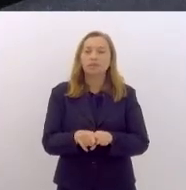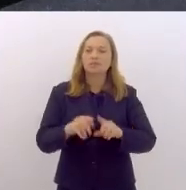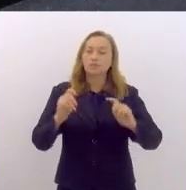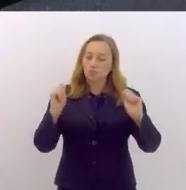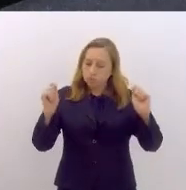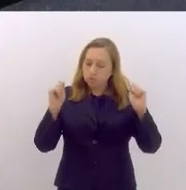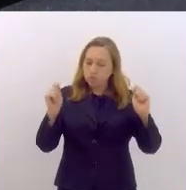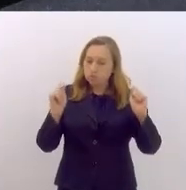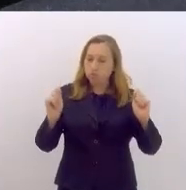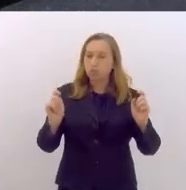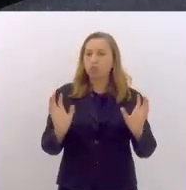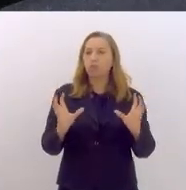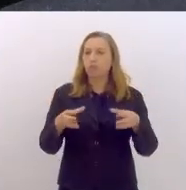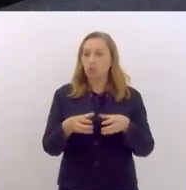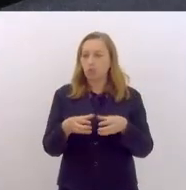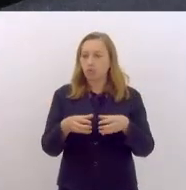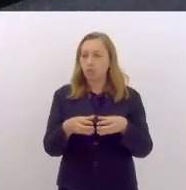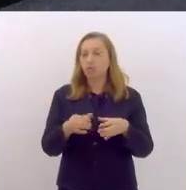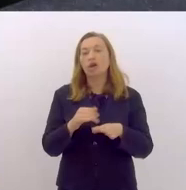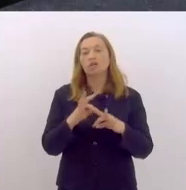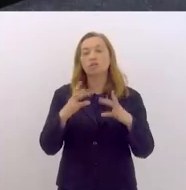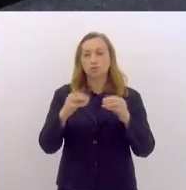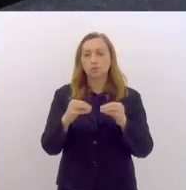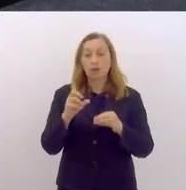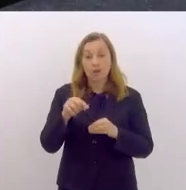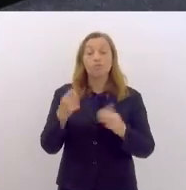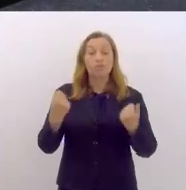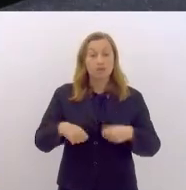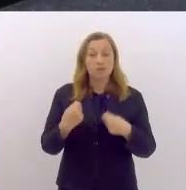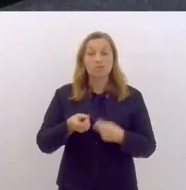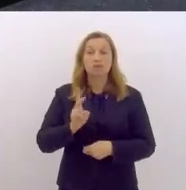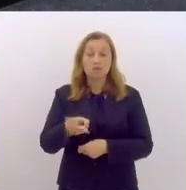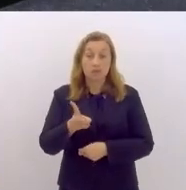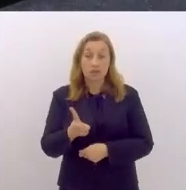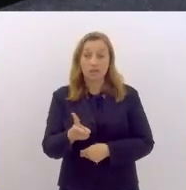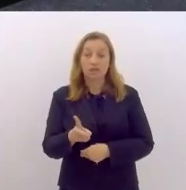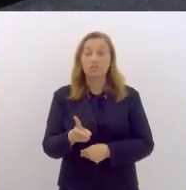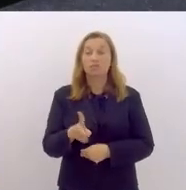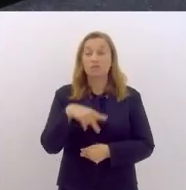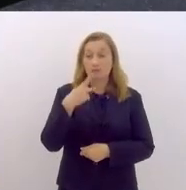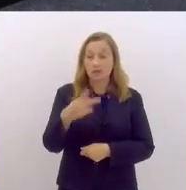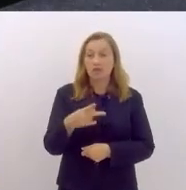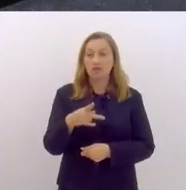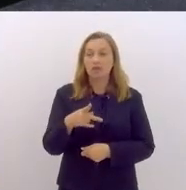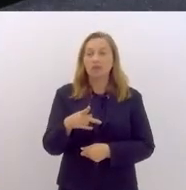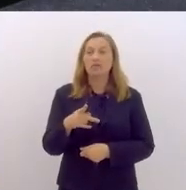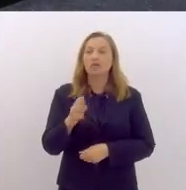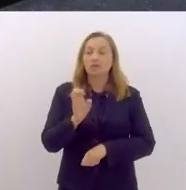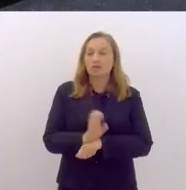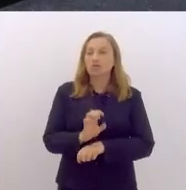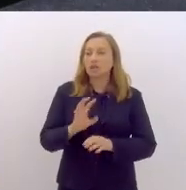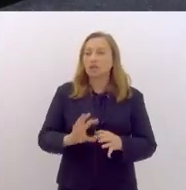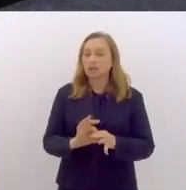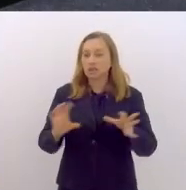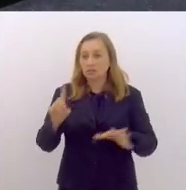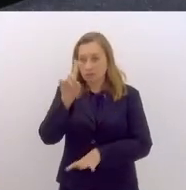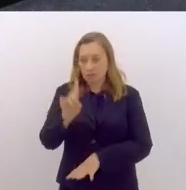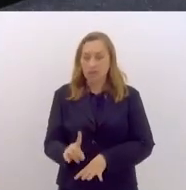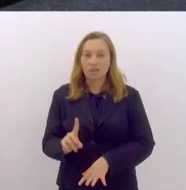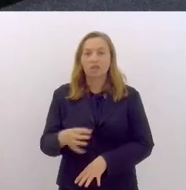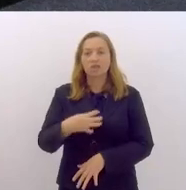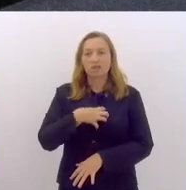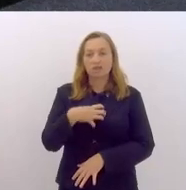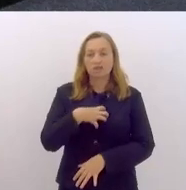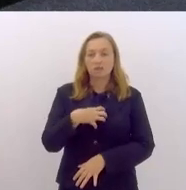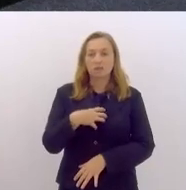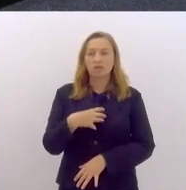torcidas, aliás, no tocante a tudo, é preciso sempre garantir e afirmar o Estado Democrático de Direito. E, nesse sentido, né,